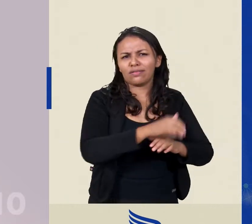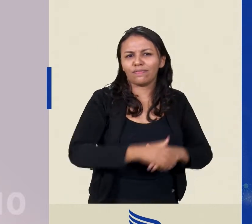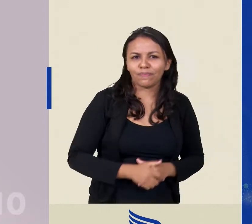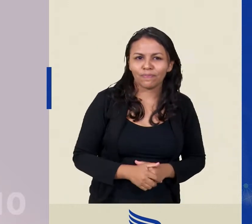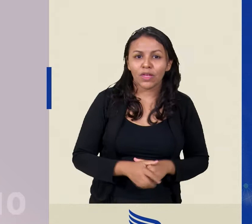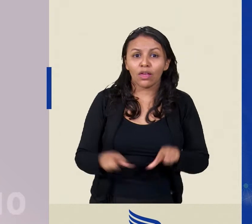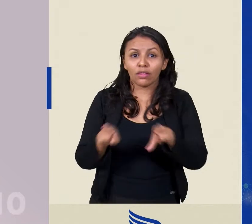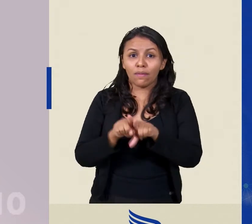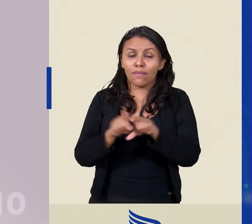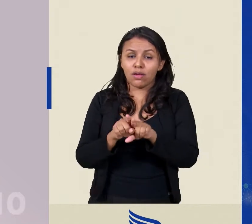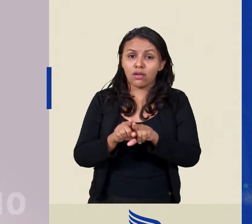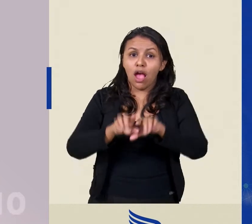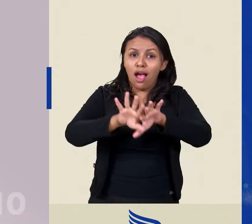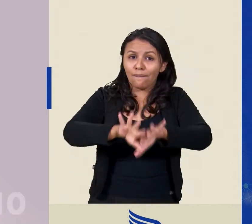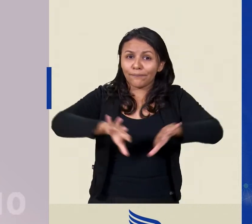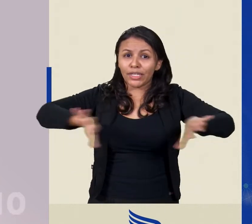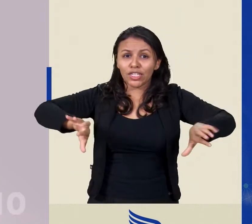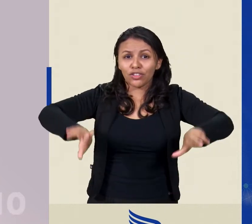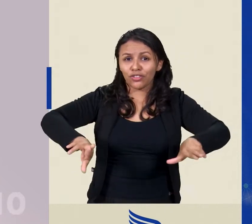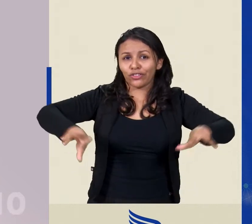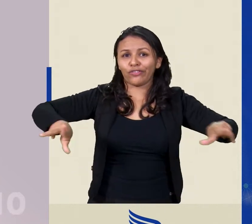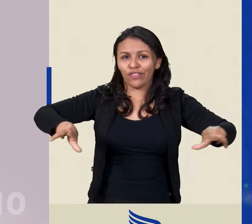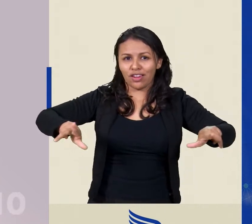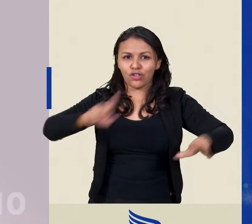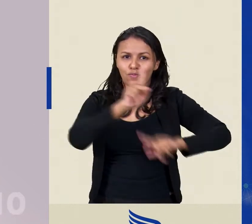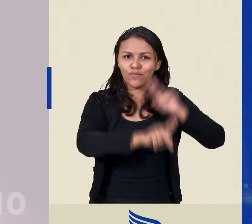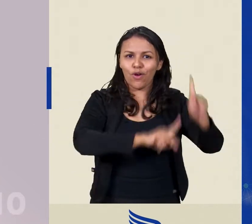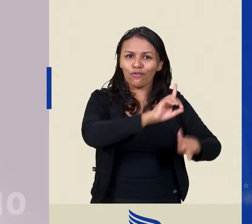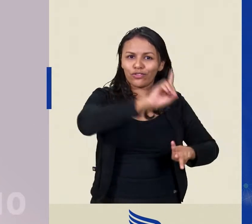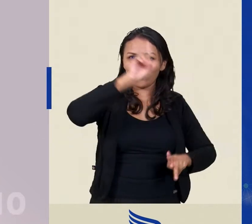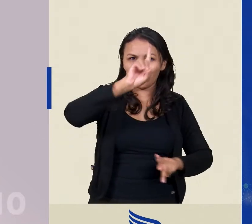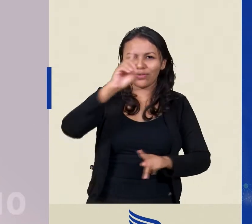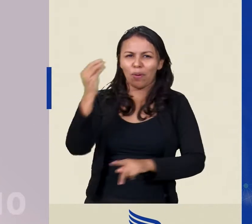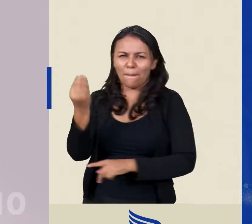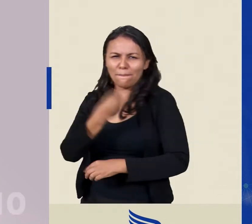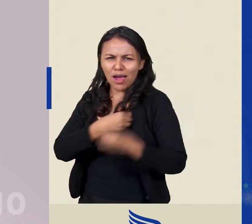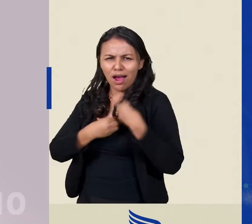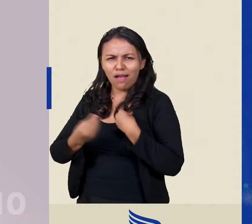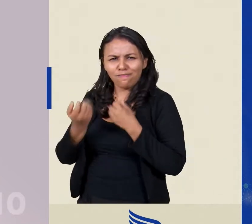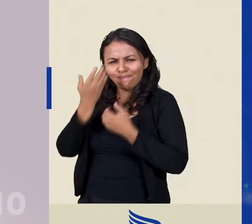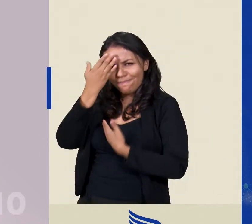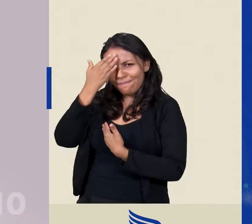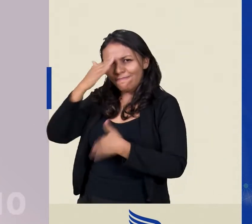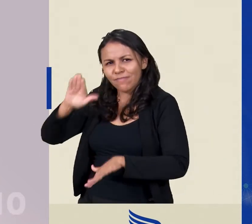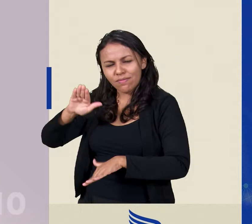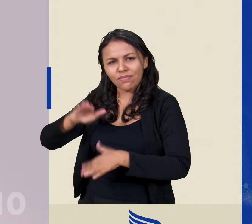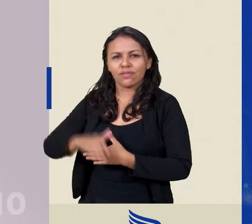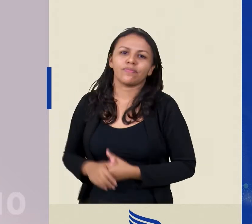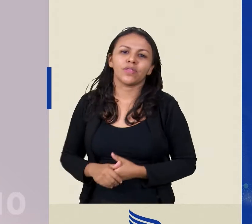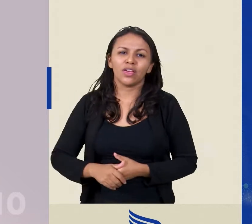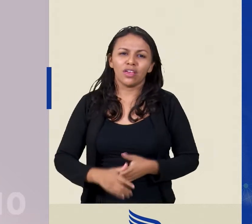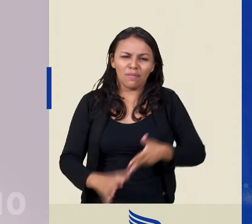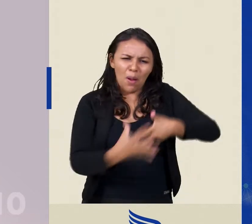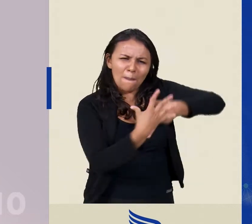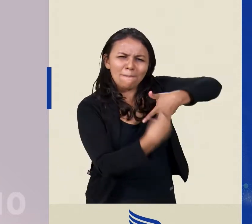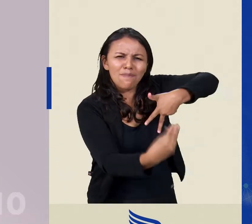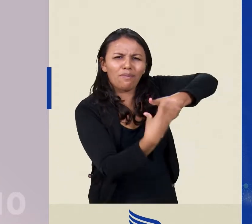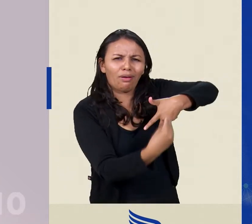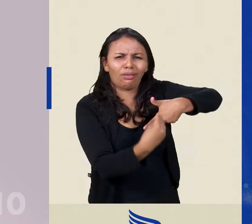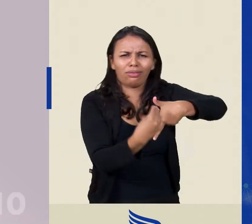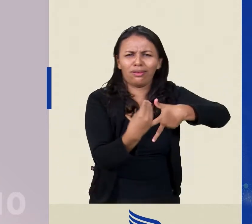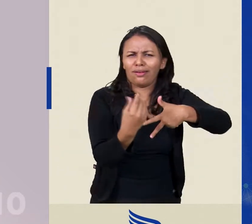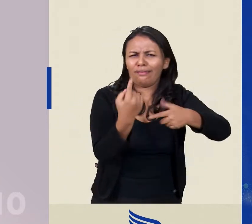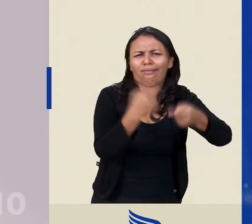entre o povo de Deus e o mundo e servir de barreira contra suas modas e loucuras.